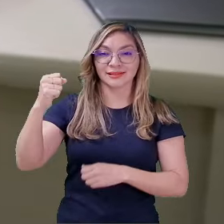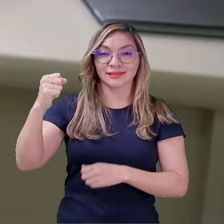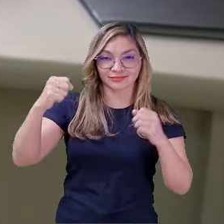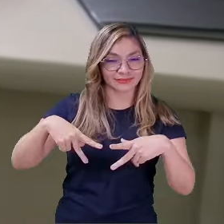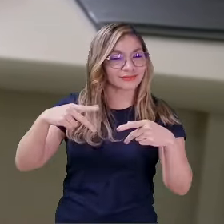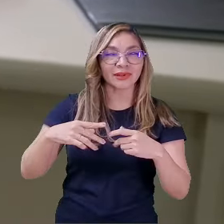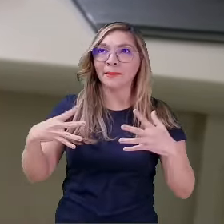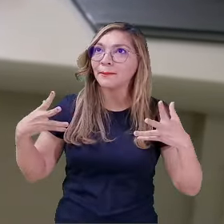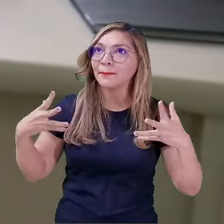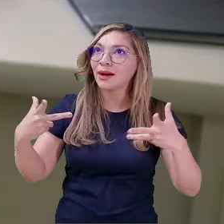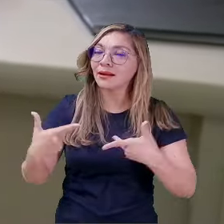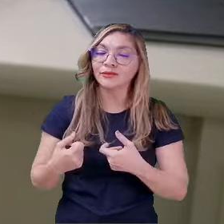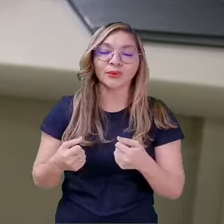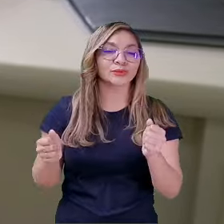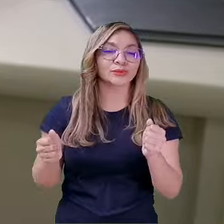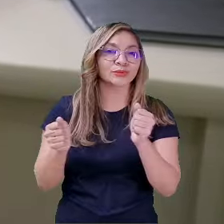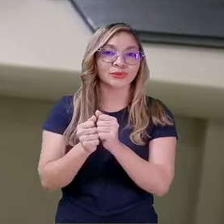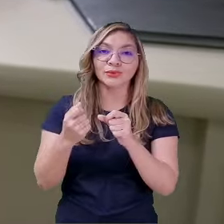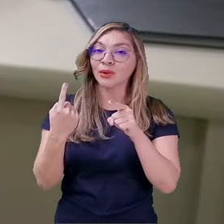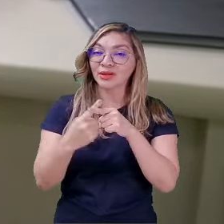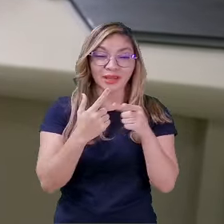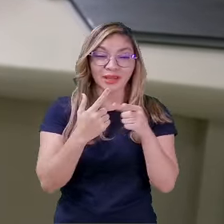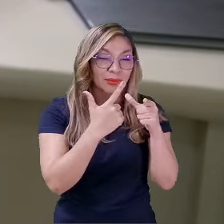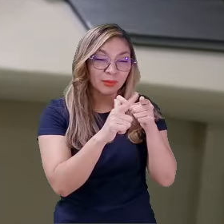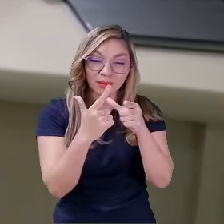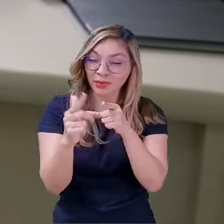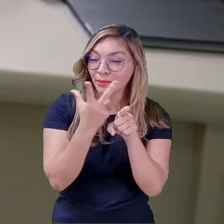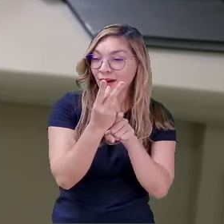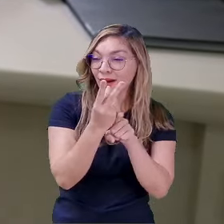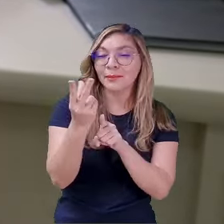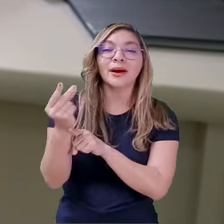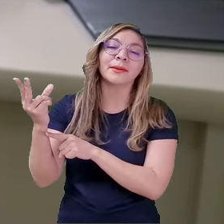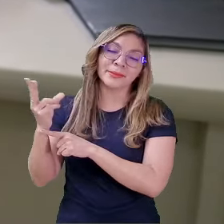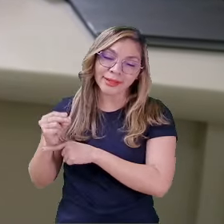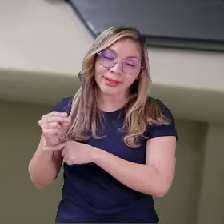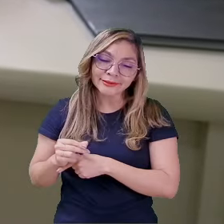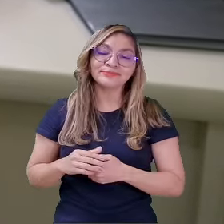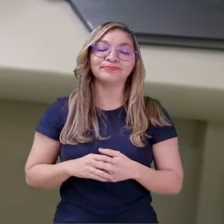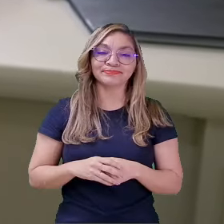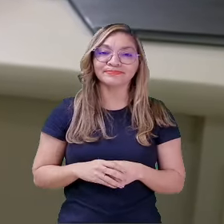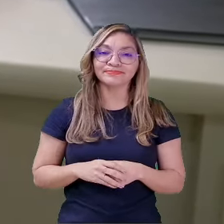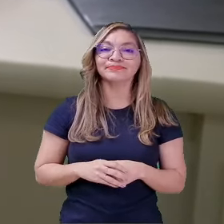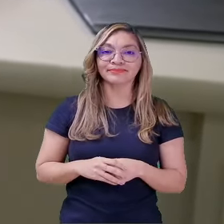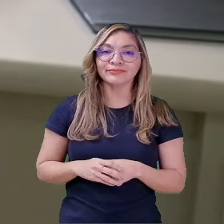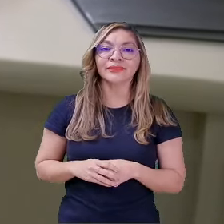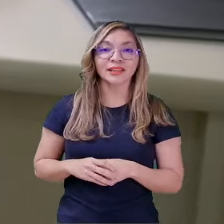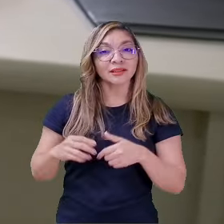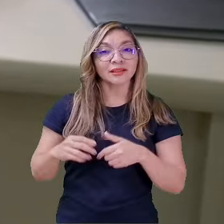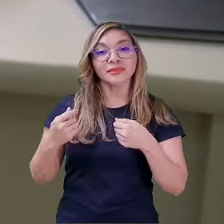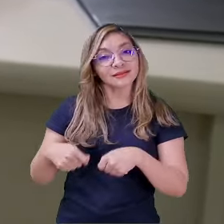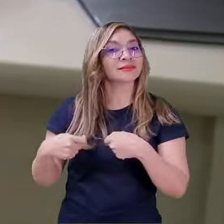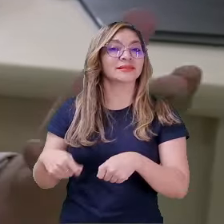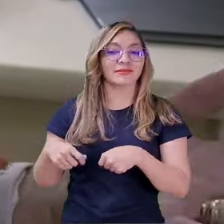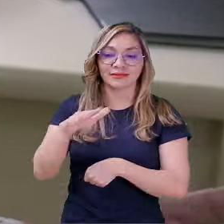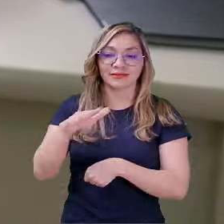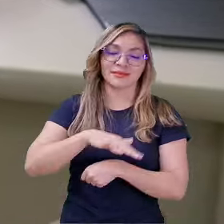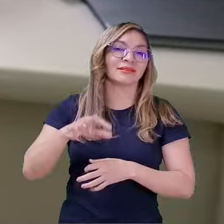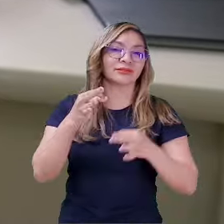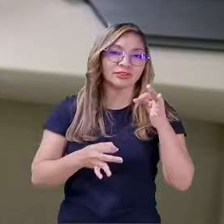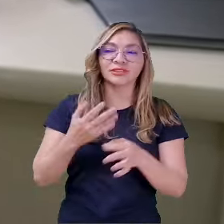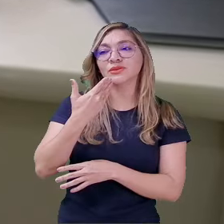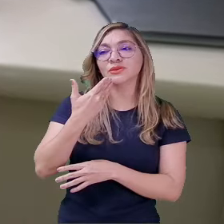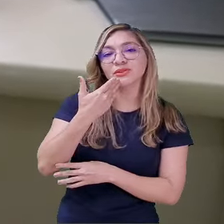muitas situações, né, que tinham que ser demandadas judicialmente, algum pedido que não foi mais preciso, porque